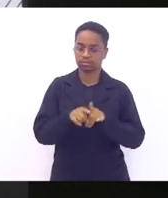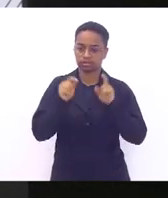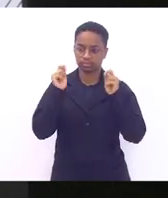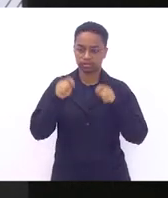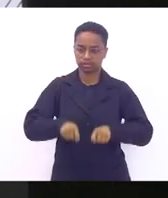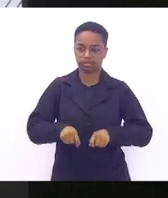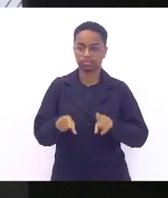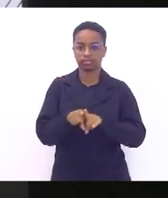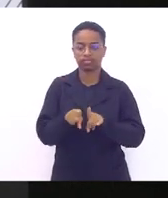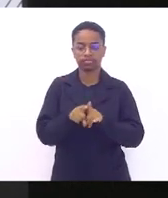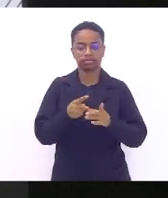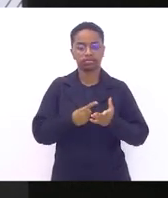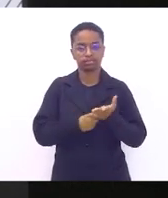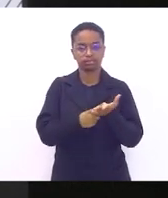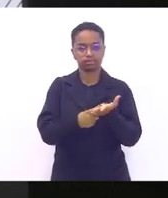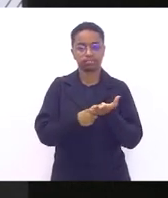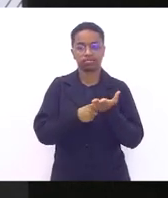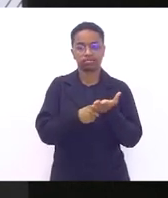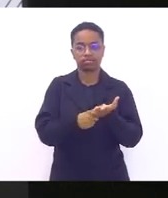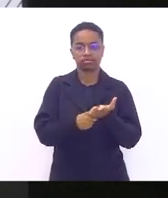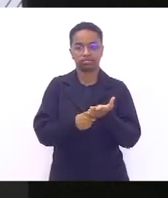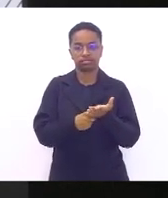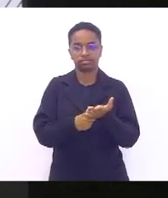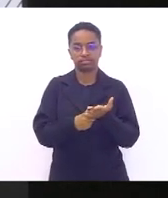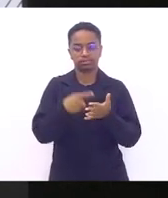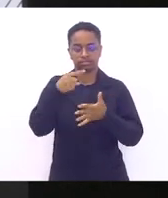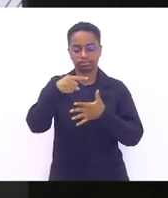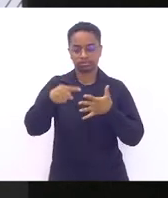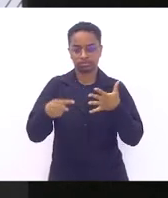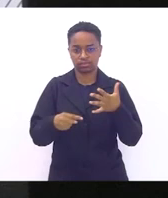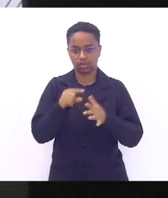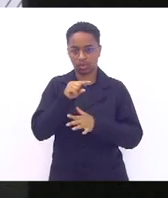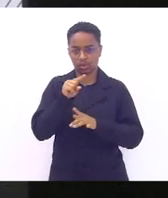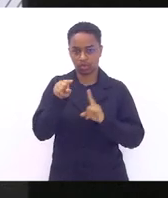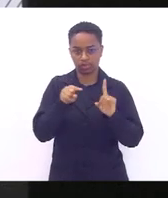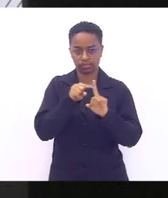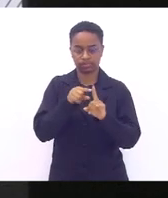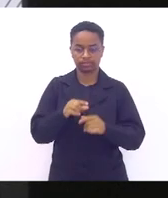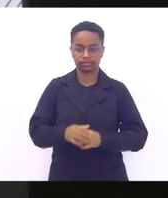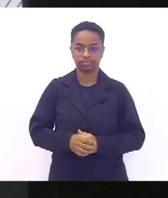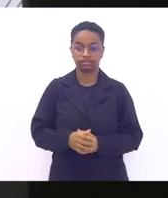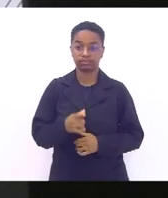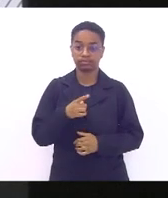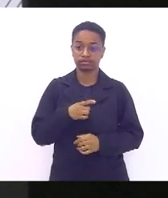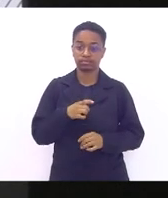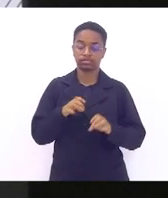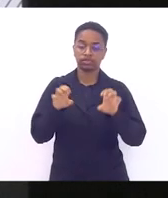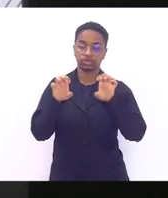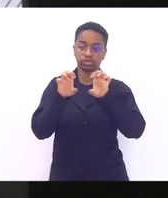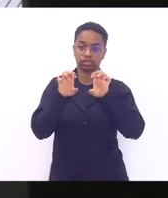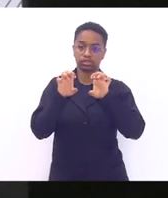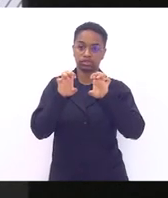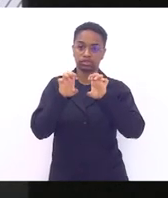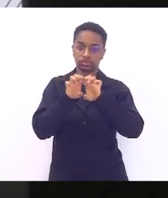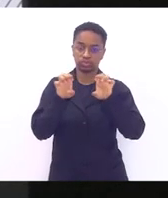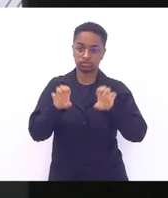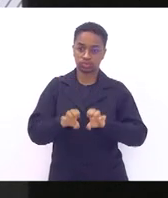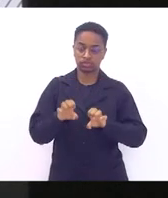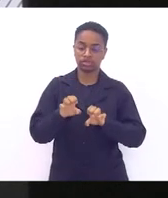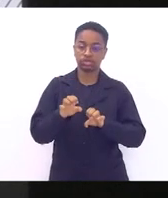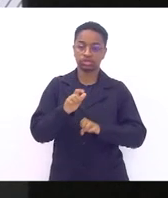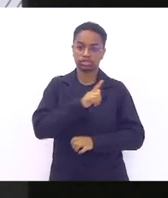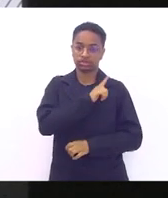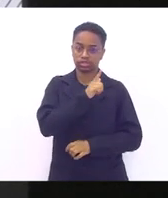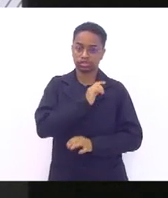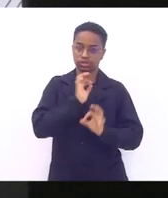competente e comprometida com todos esses objetivos. Existe uma estrutura de gestão constituída,